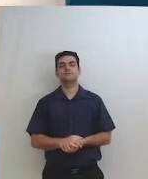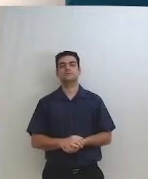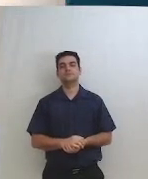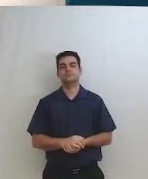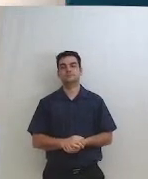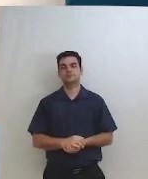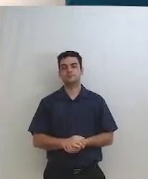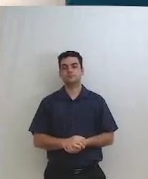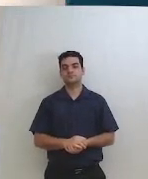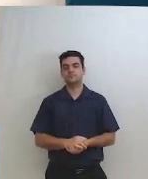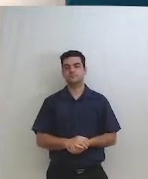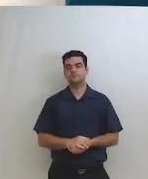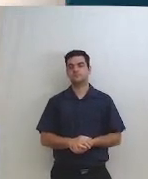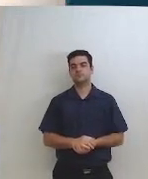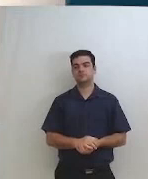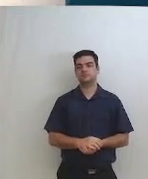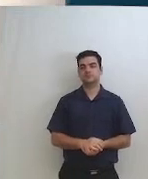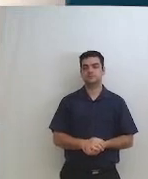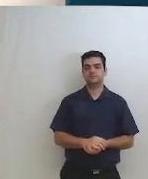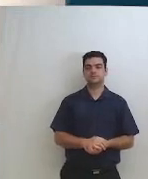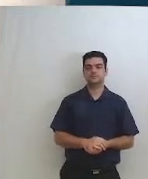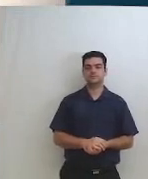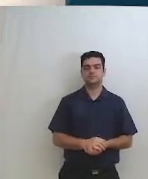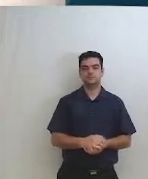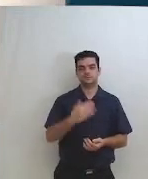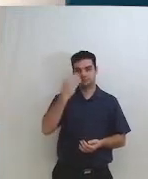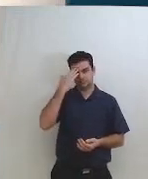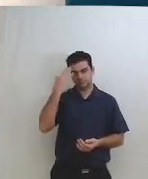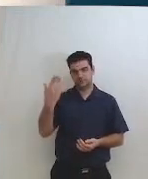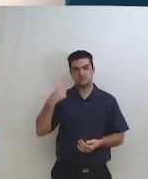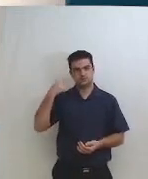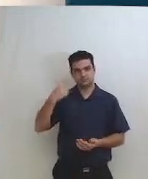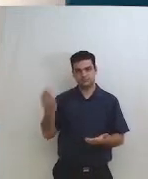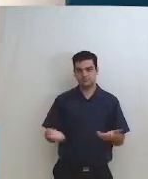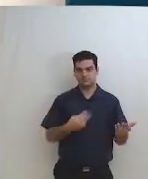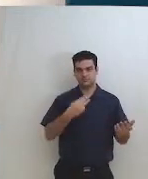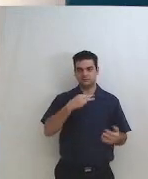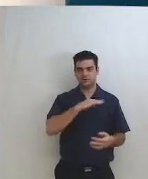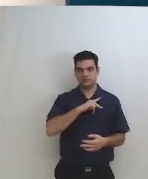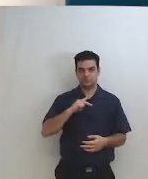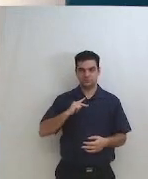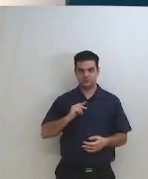grato pela atenção. Obrigado, doutor Henrique. O Ministério Público quer fazer uso da palavra? Sim.